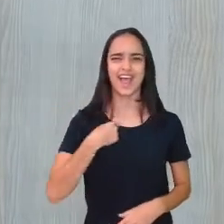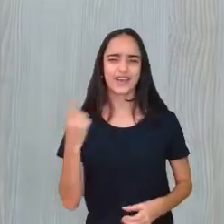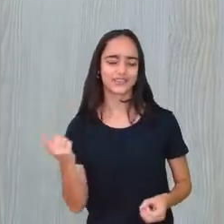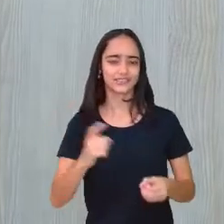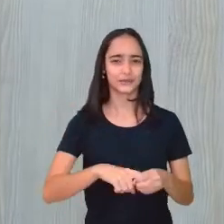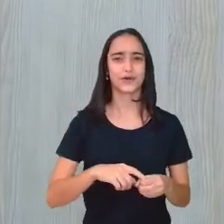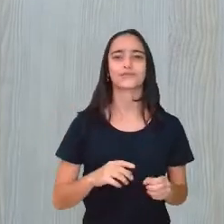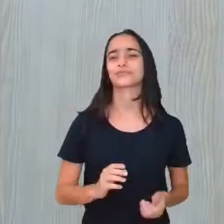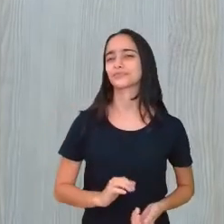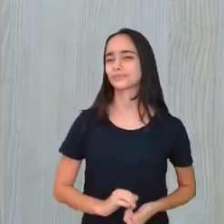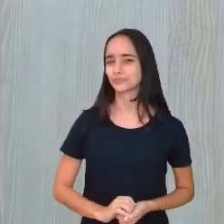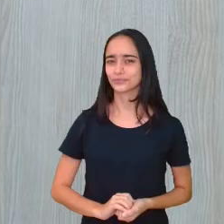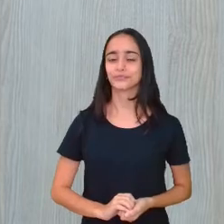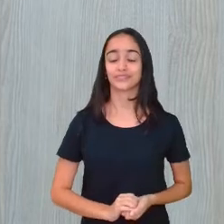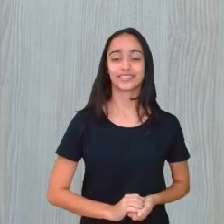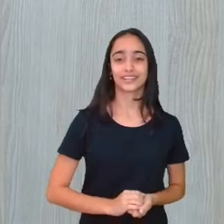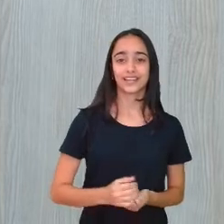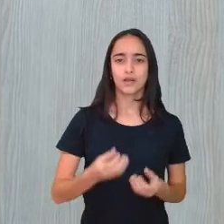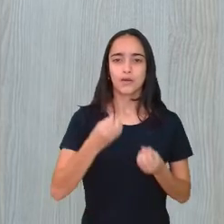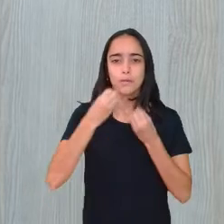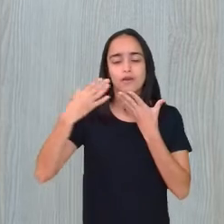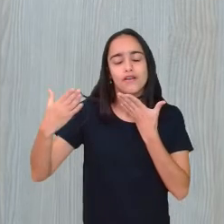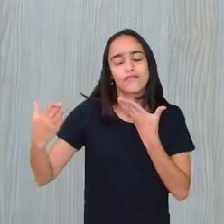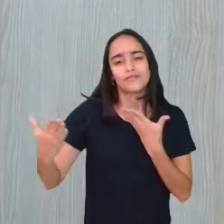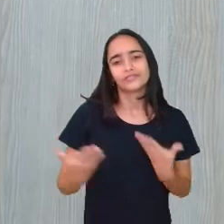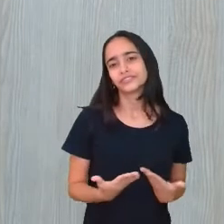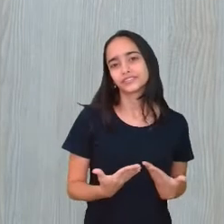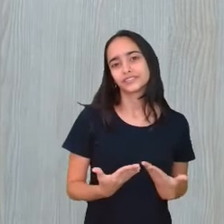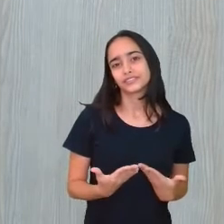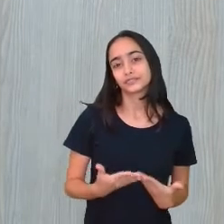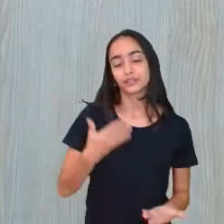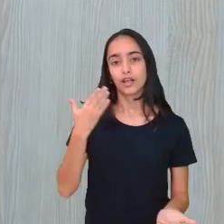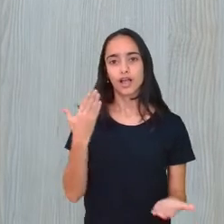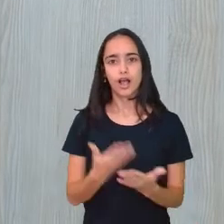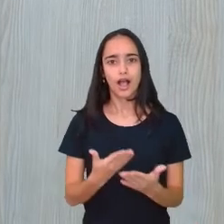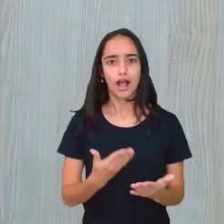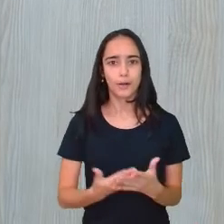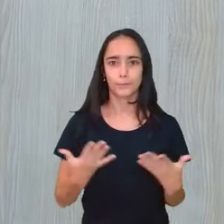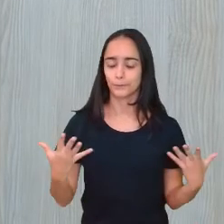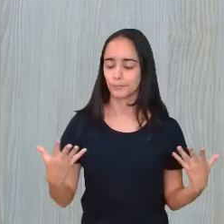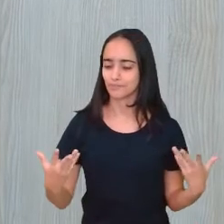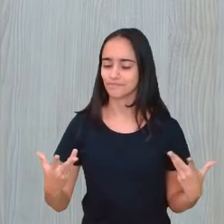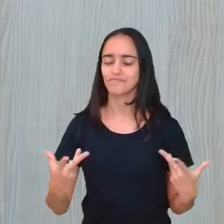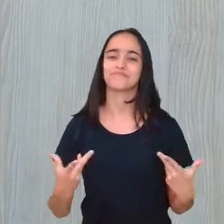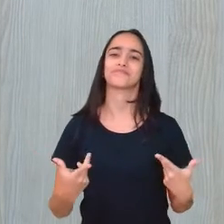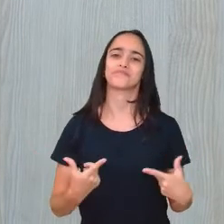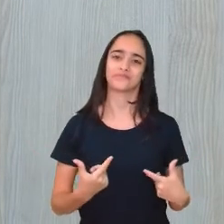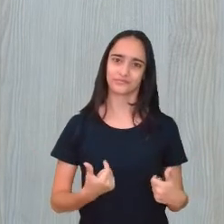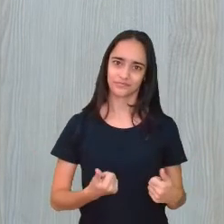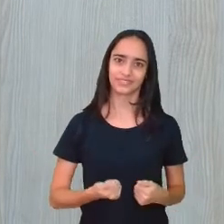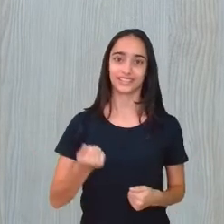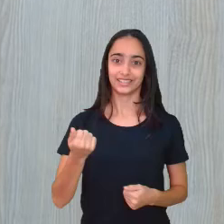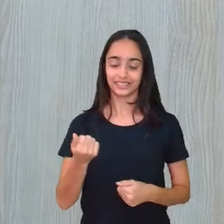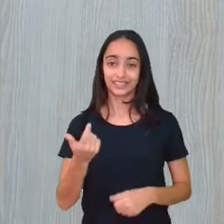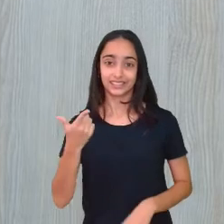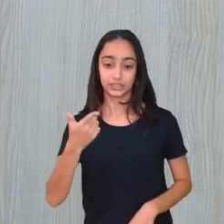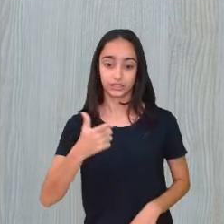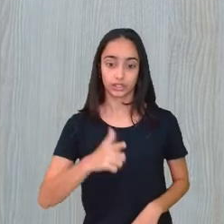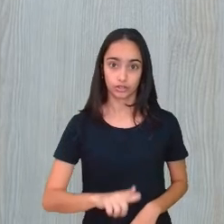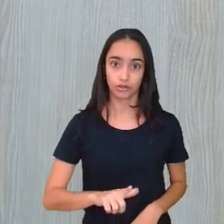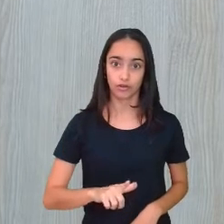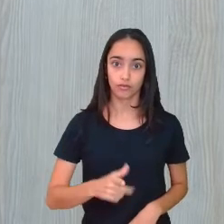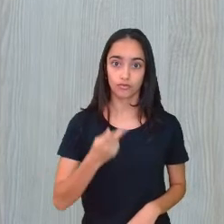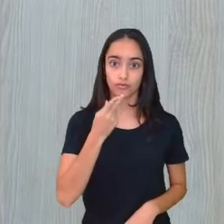de novo! Sejam bem-vindos. A aula está uma delícia e, novamente, falando